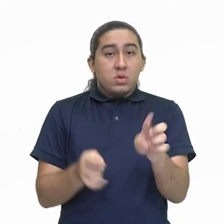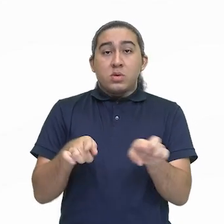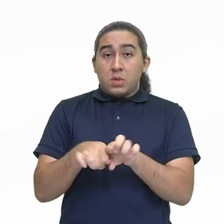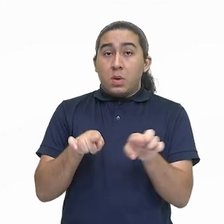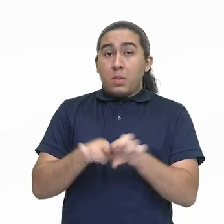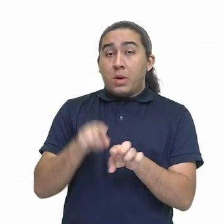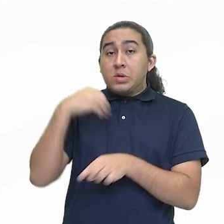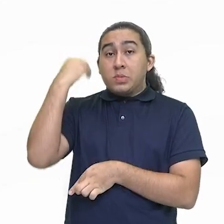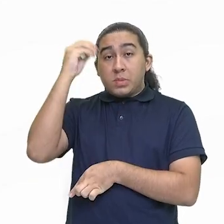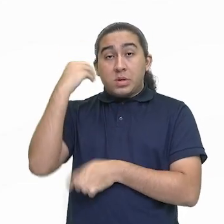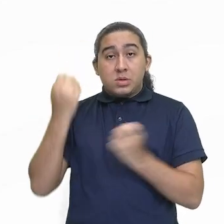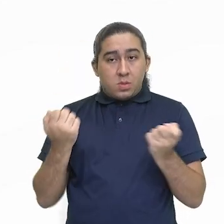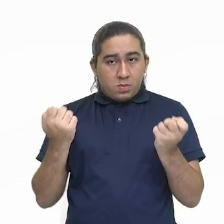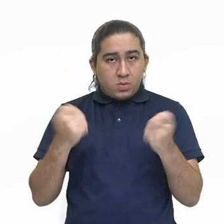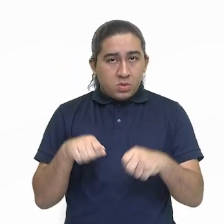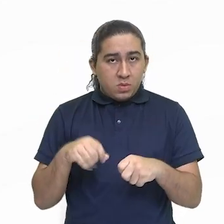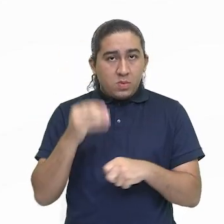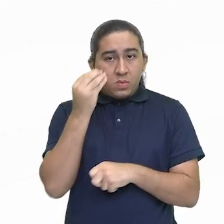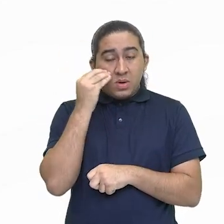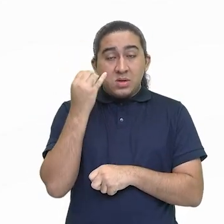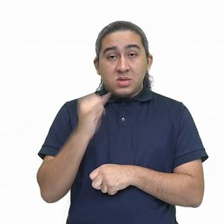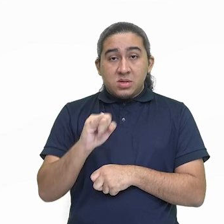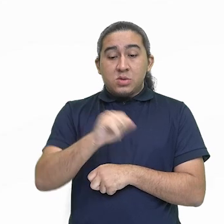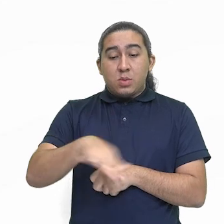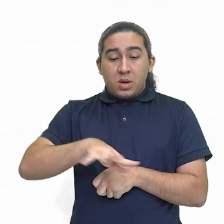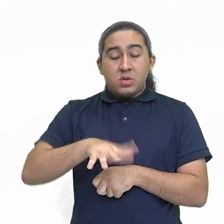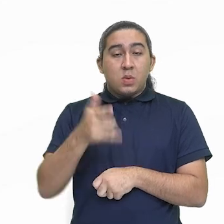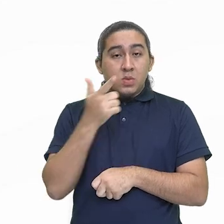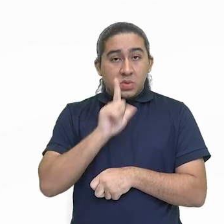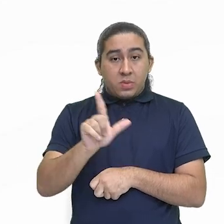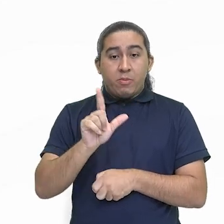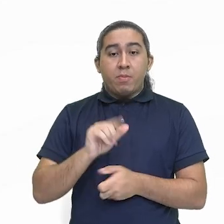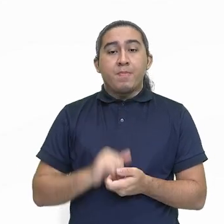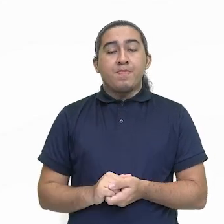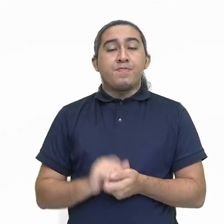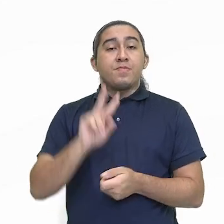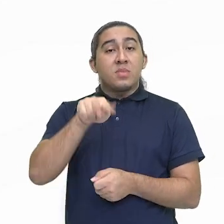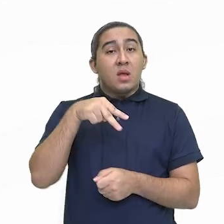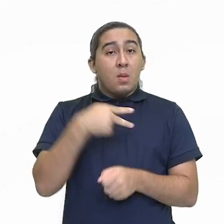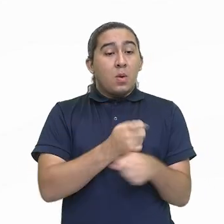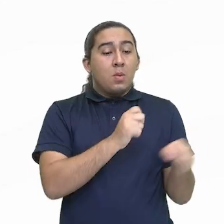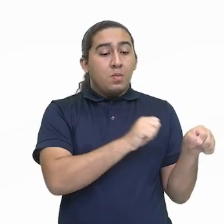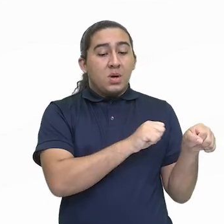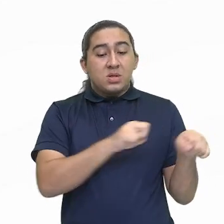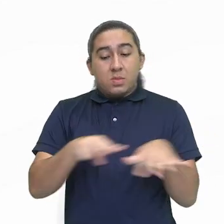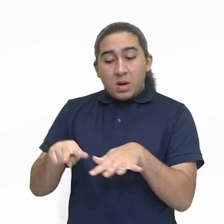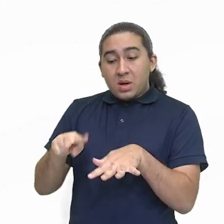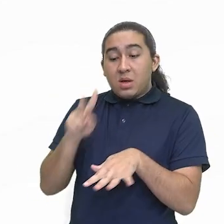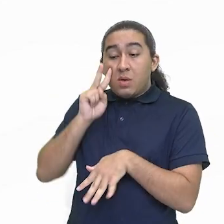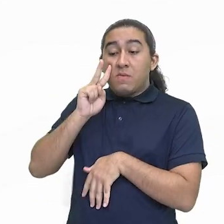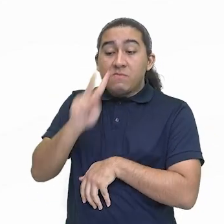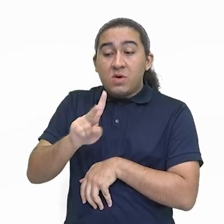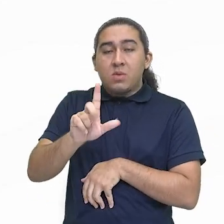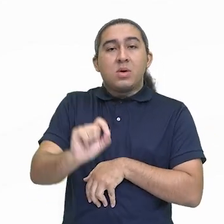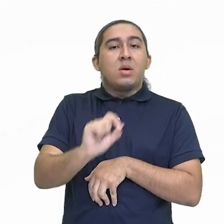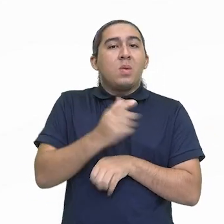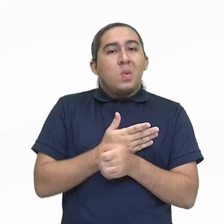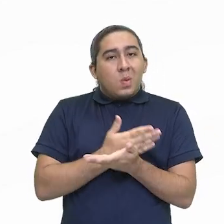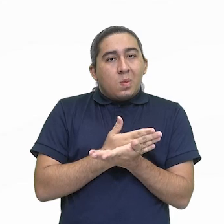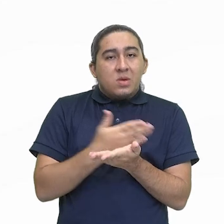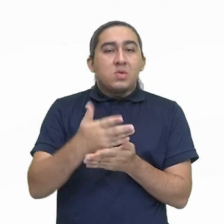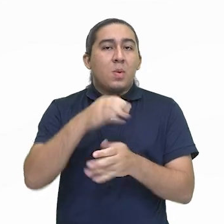forma experimental para recriar esse ambiente. E, após uma semana, surgiram as